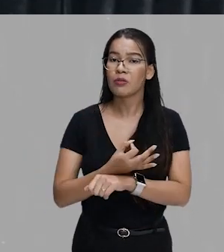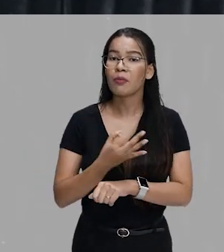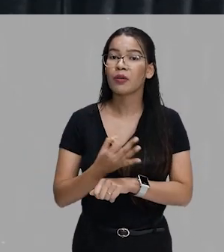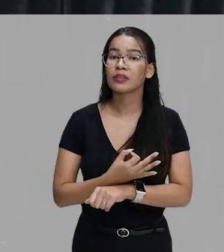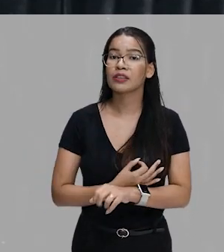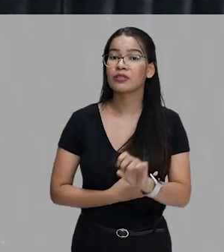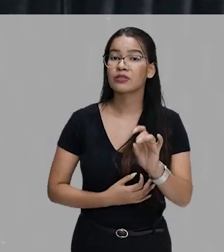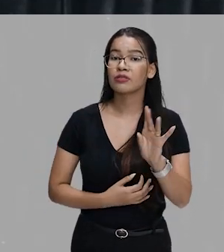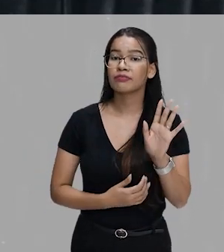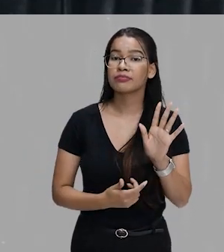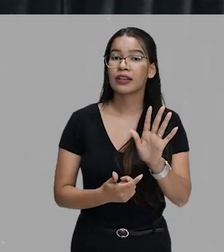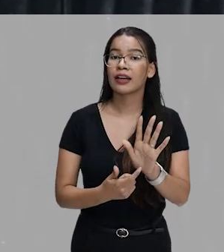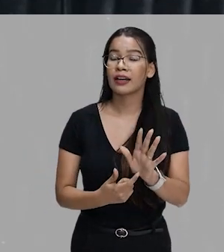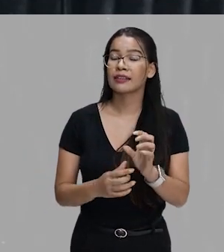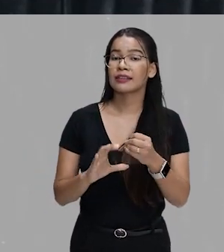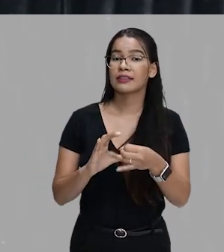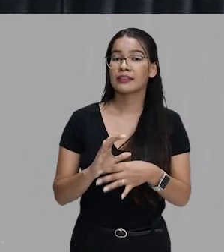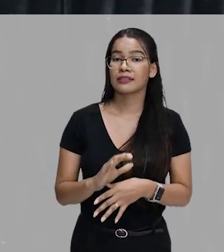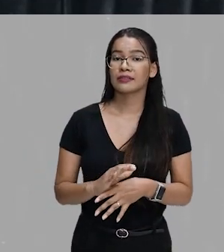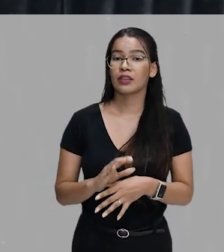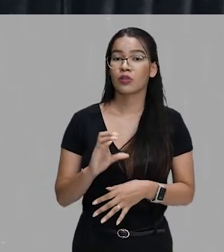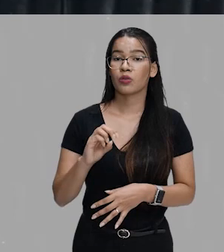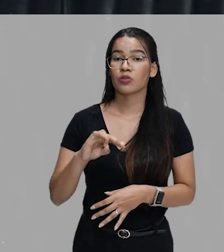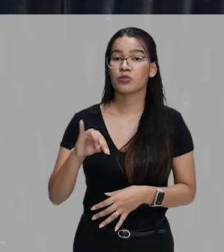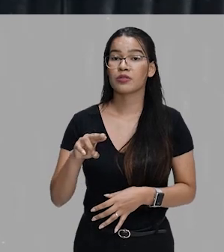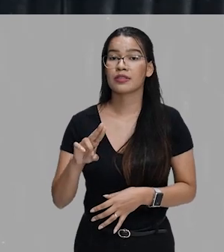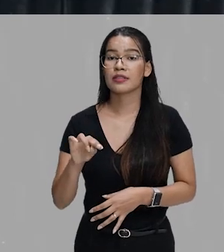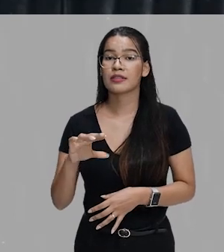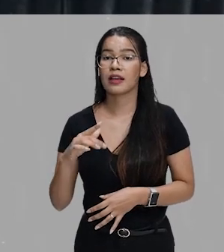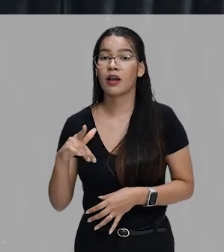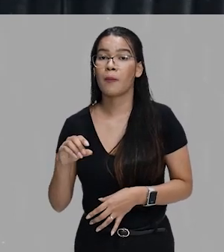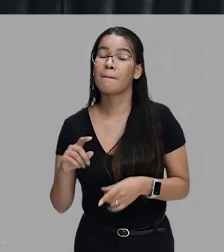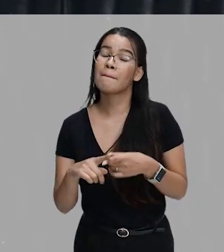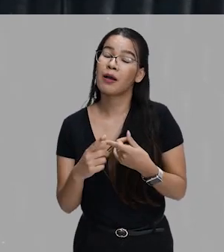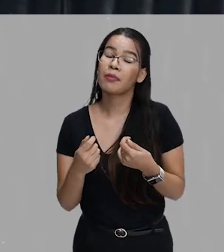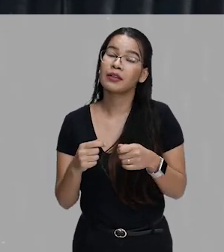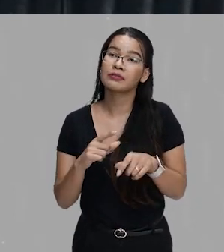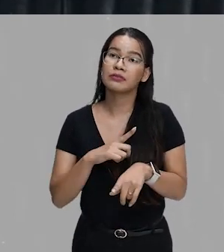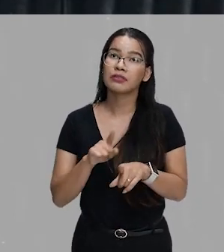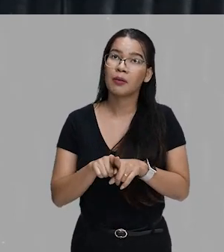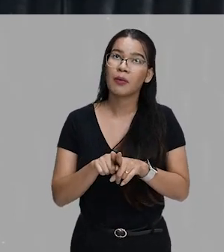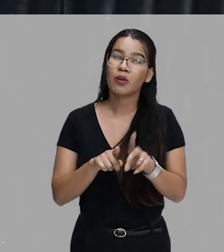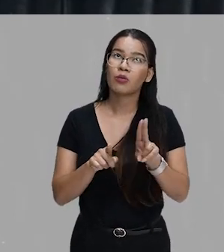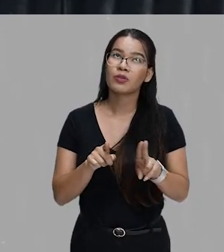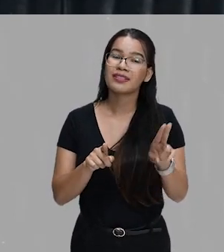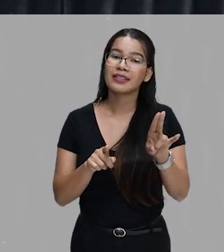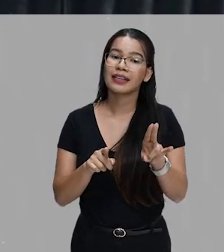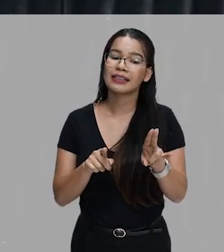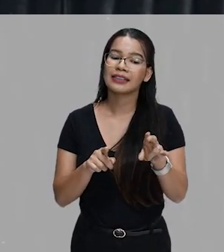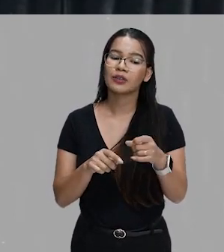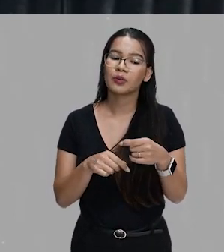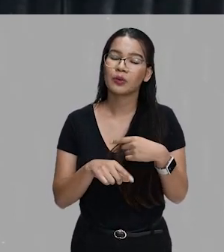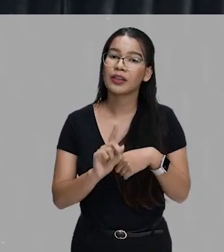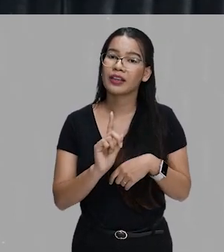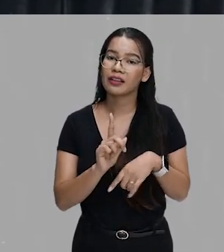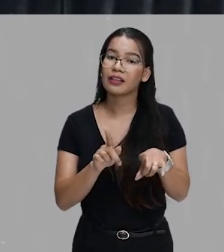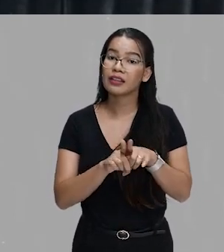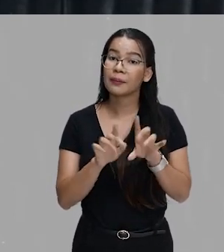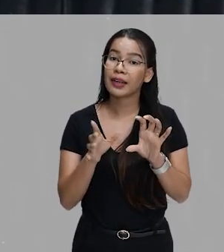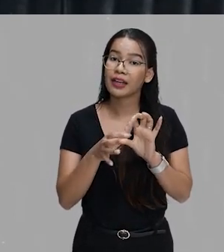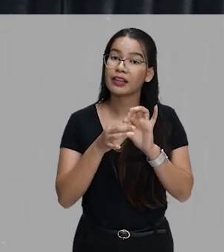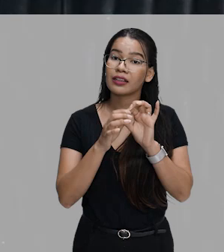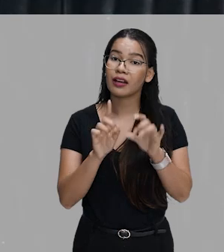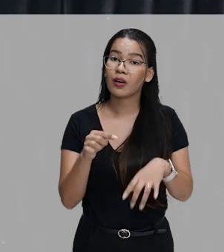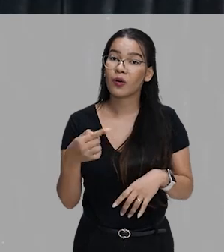eu só coloquei essa classificação da conjunção portanto, mas eu poderia também ter colocado o i, que também liga-se a outra,